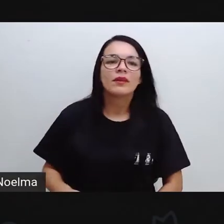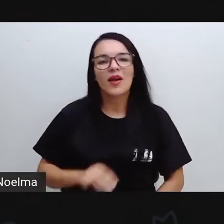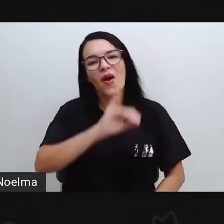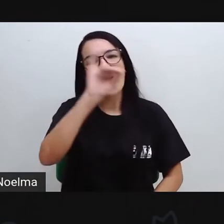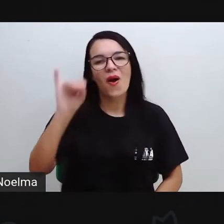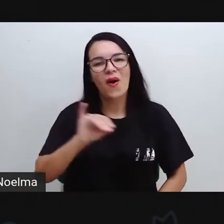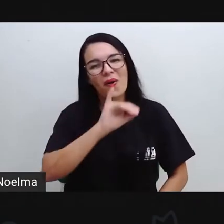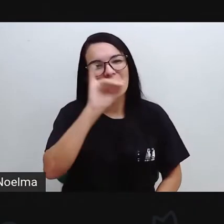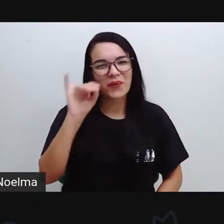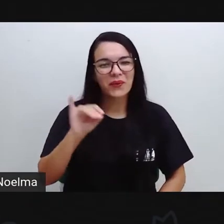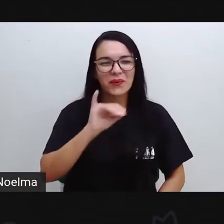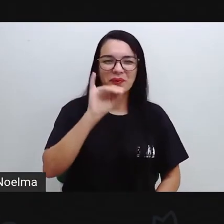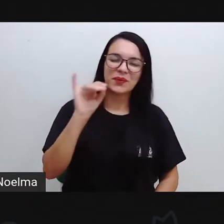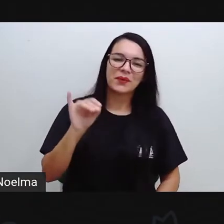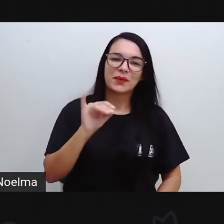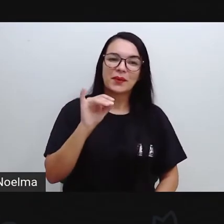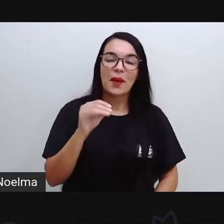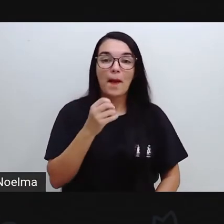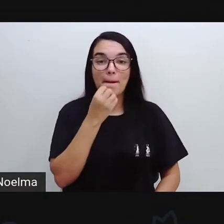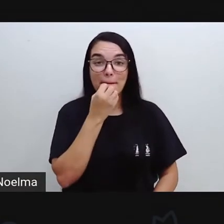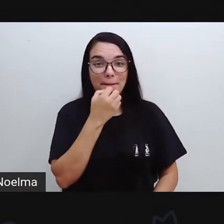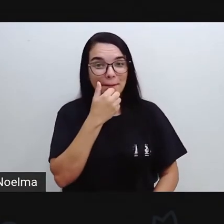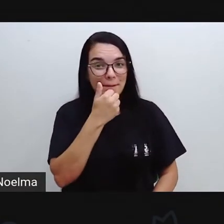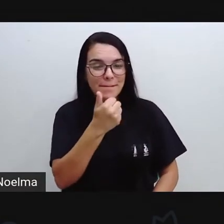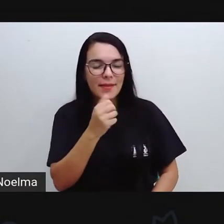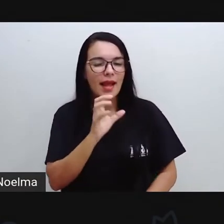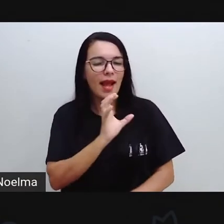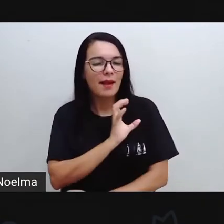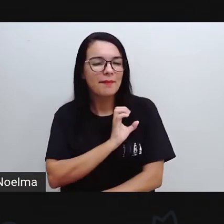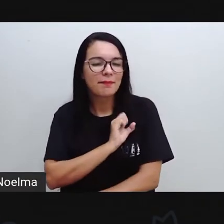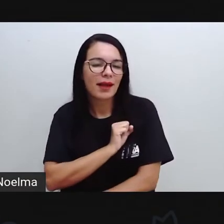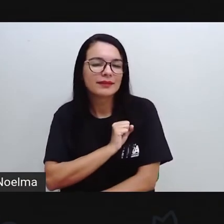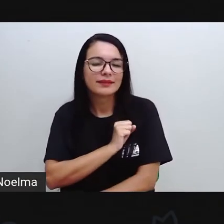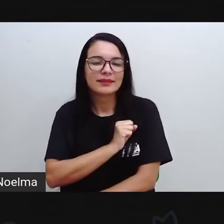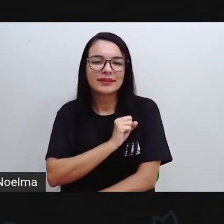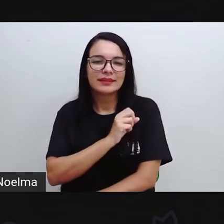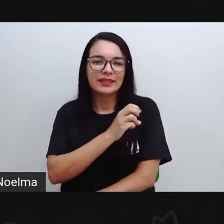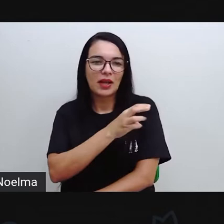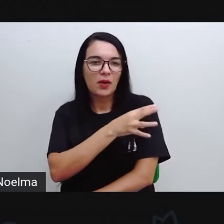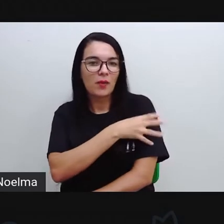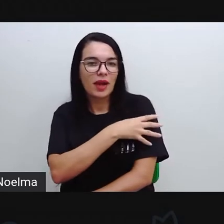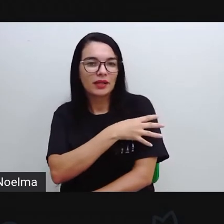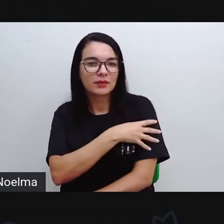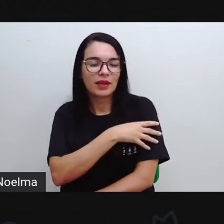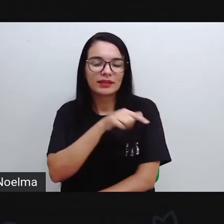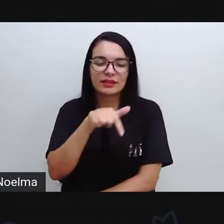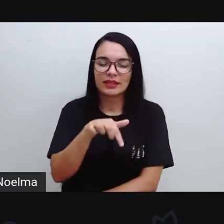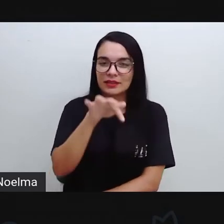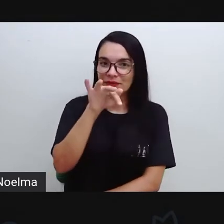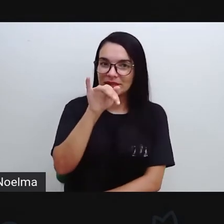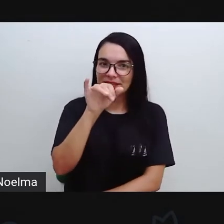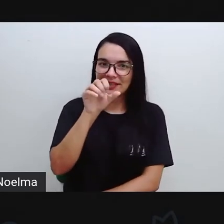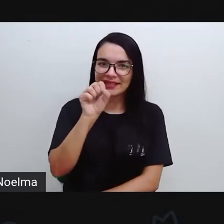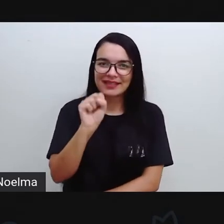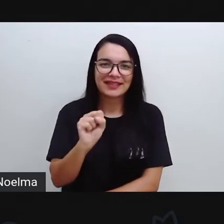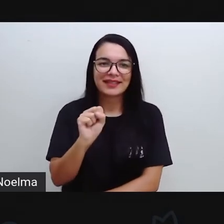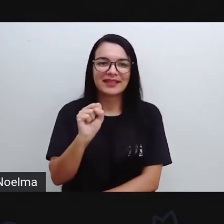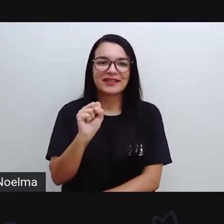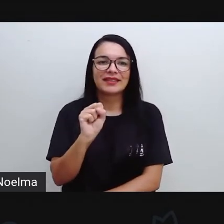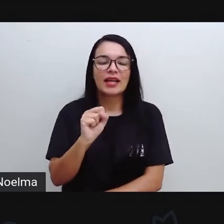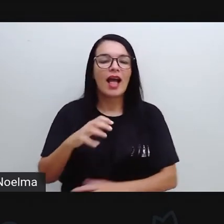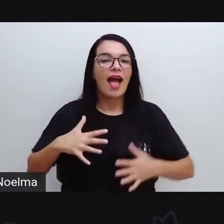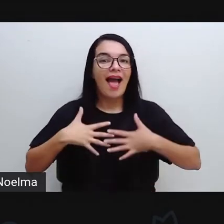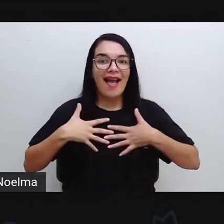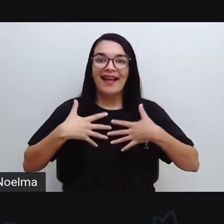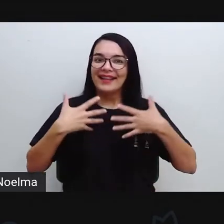Olá, meus amores, meus queridos e amados quartos anos da cidade de Feira de Santana. É